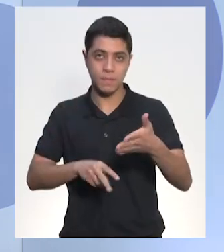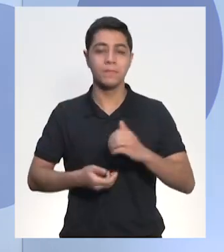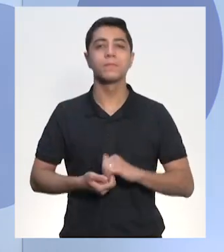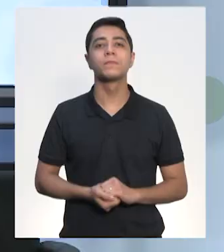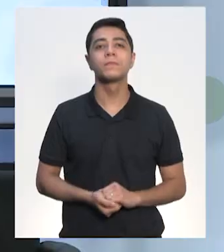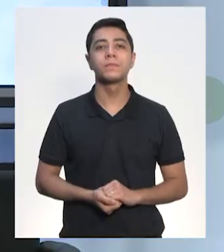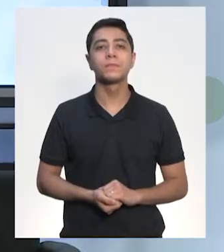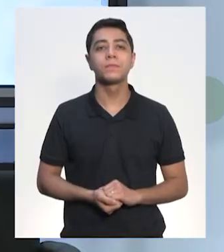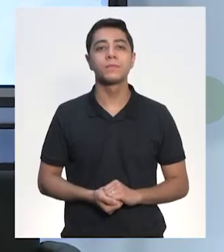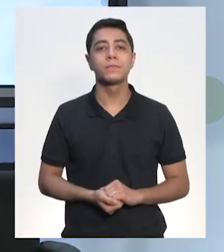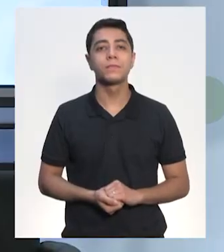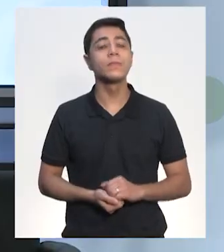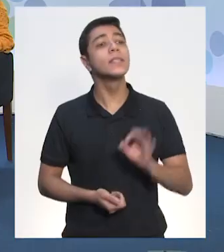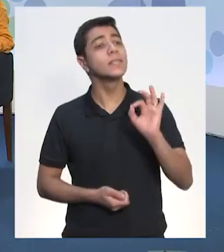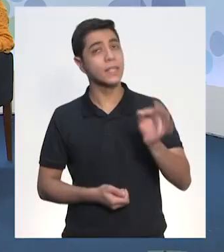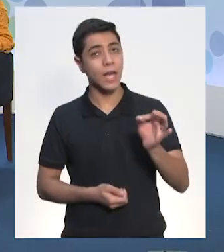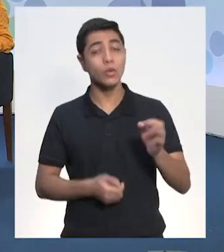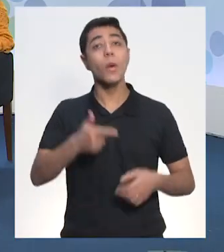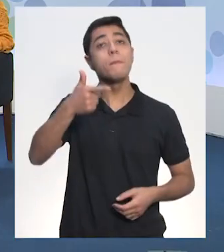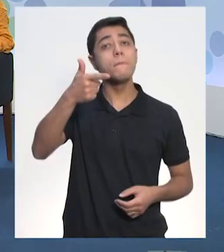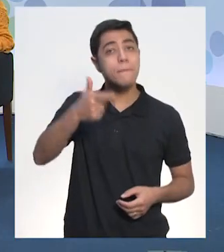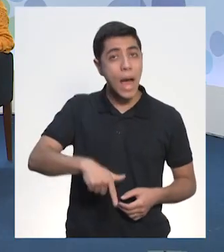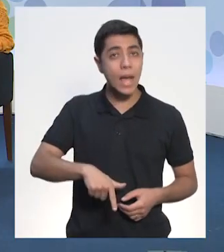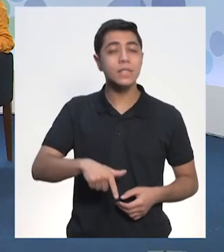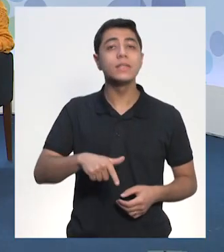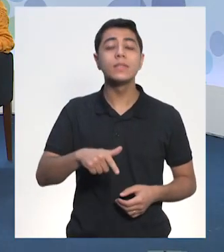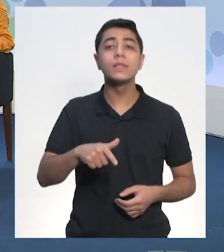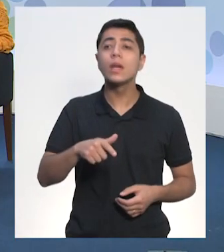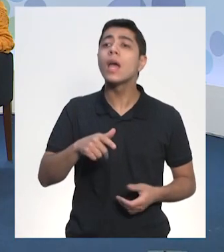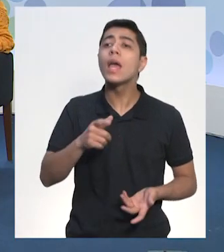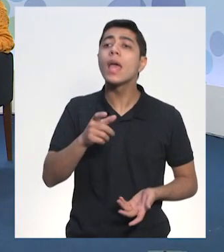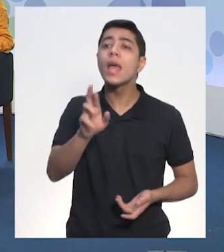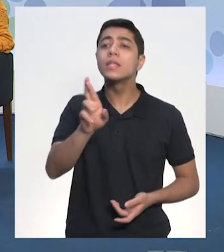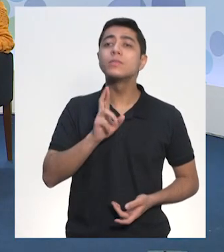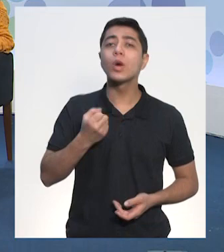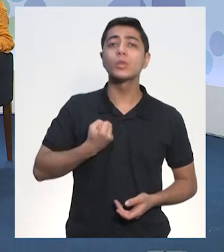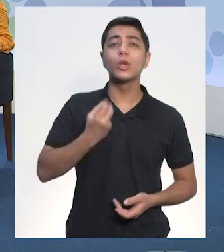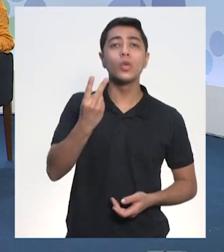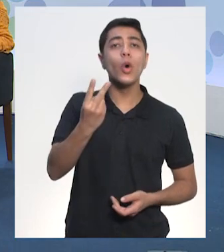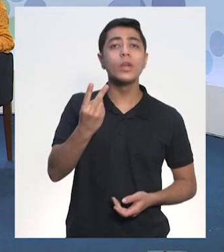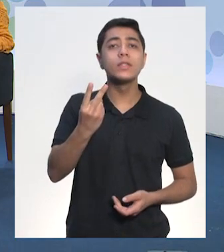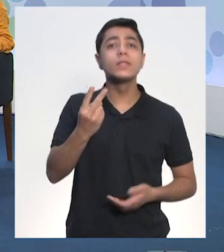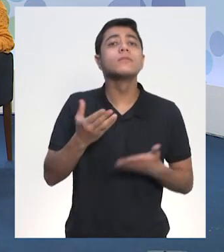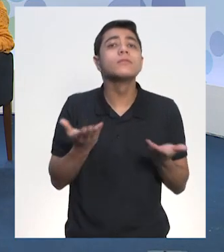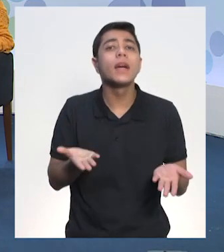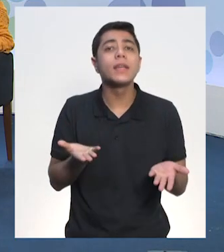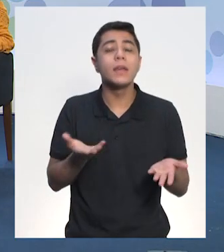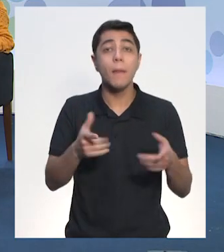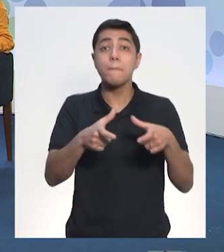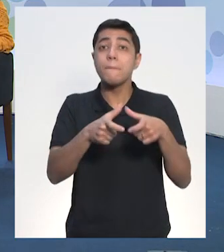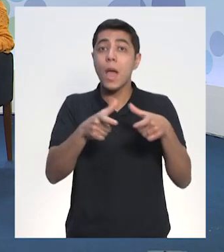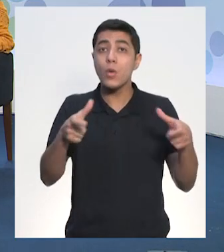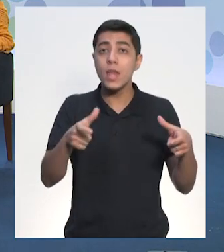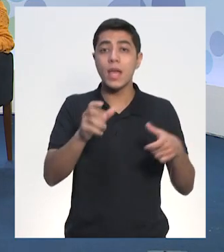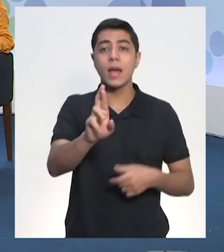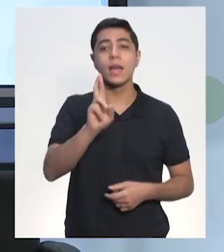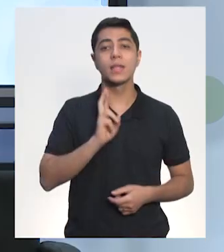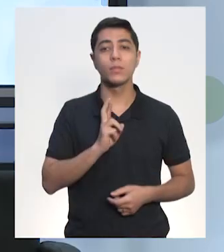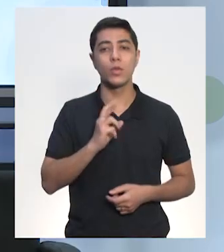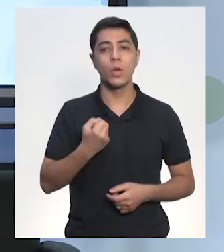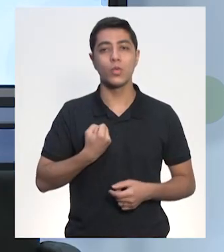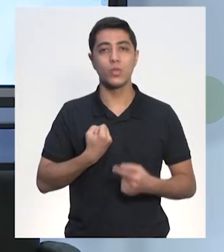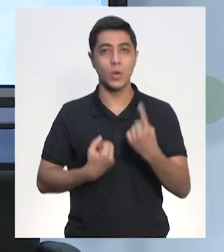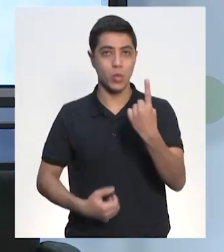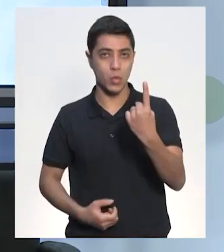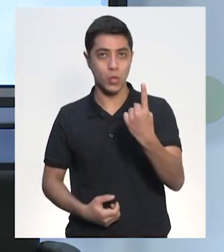aí. Vamos dar um... Mais uma? Ninguém respondeu a 2? Deixa eu ver se eu acho a 2. A maioria respondeu a 1. Vamos colocar